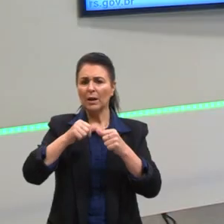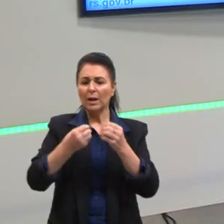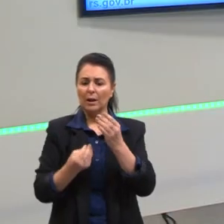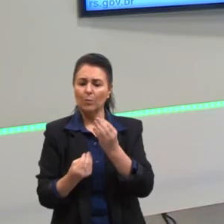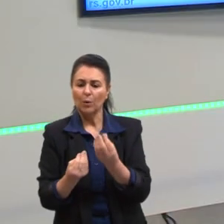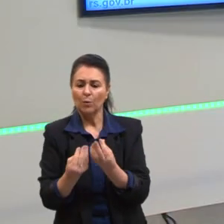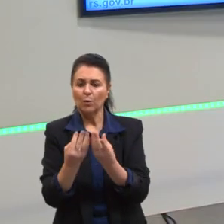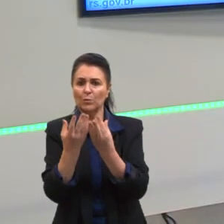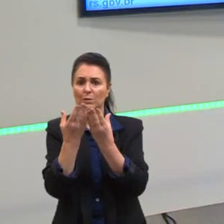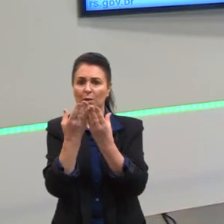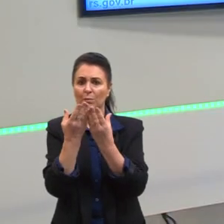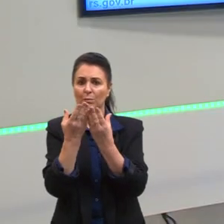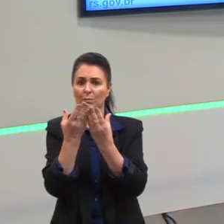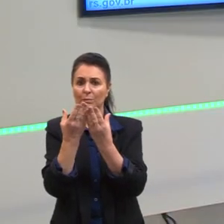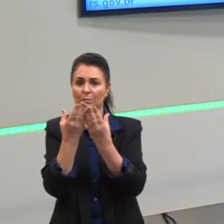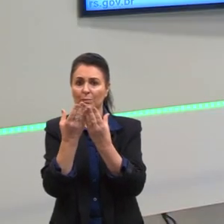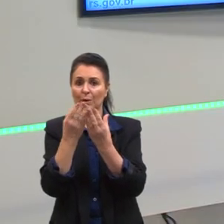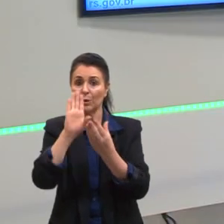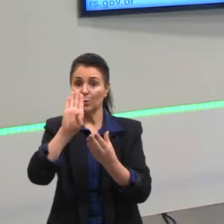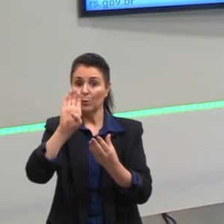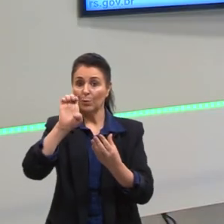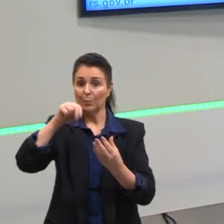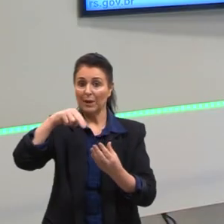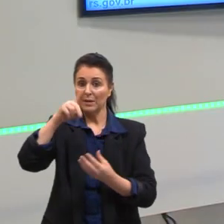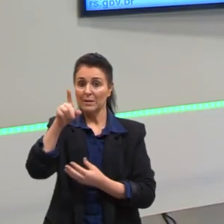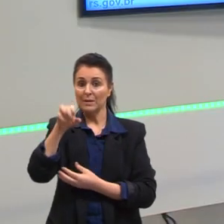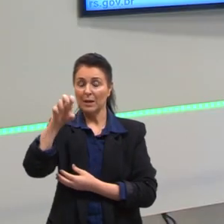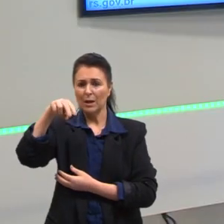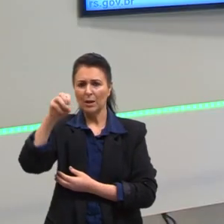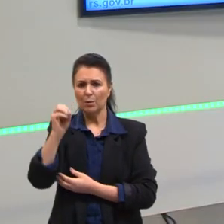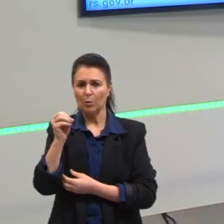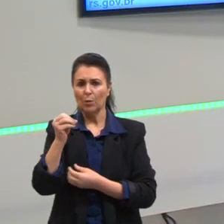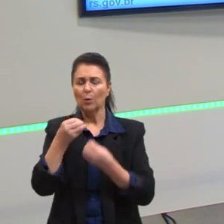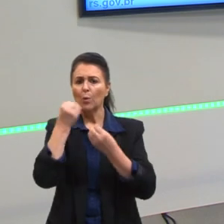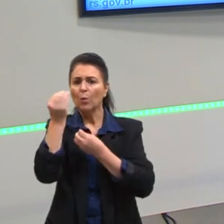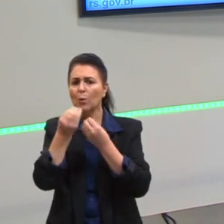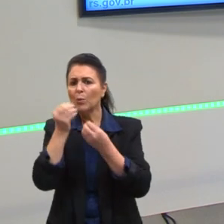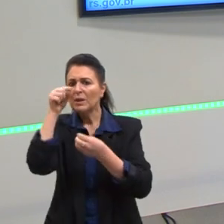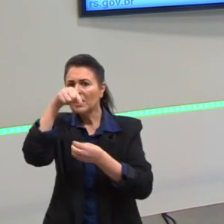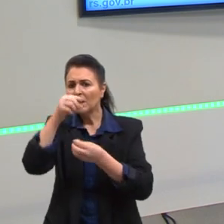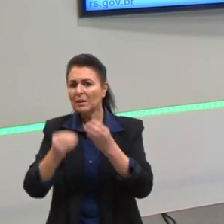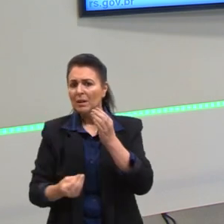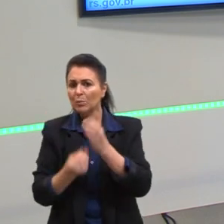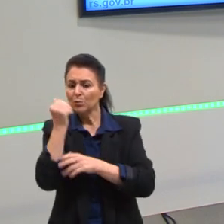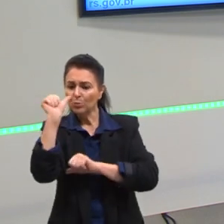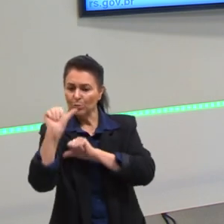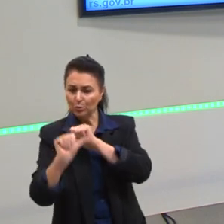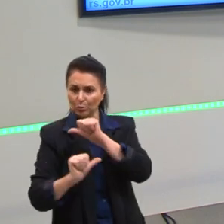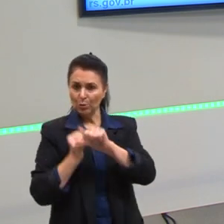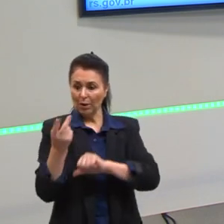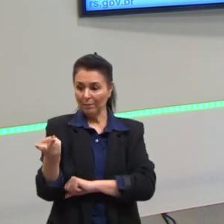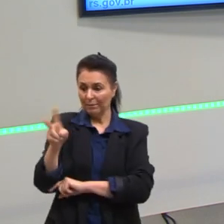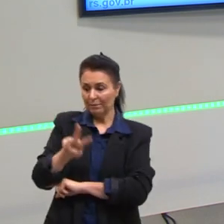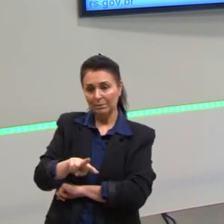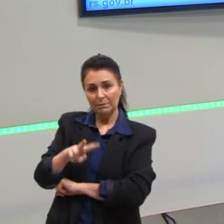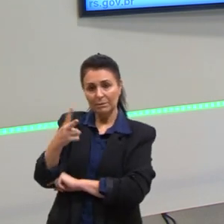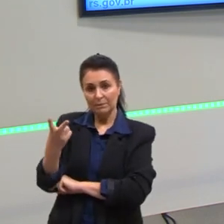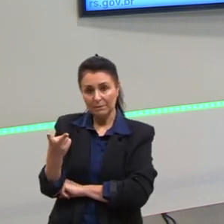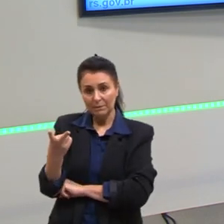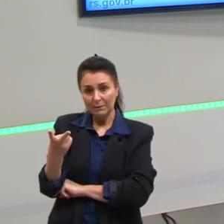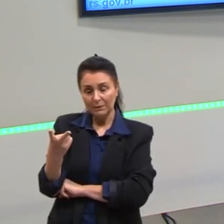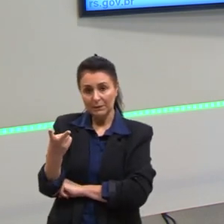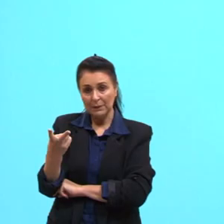do benzeno é o que traz Como que eu posso fazer para ele tá nos produtos eu troco faz uma inversão de termos